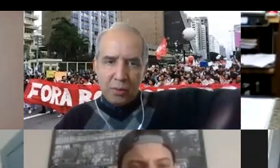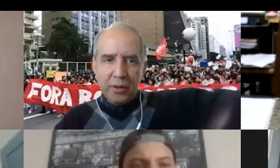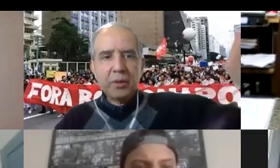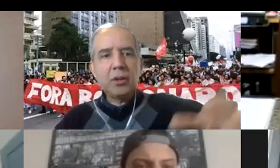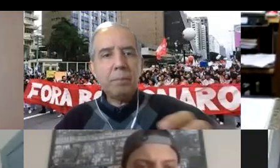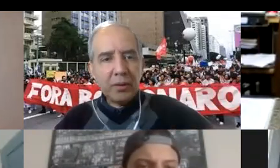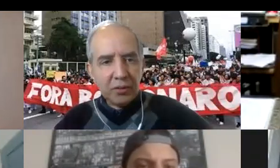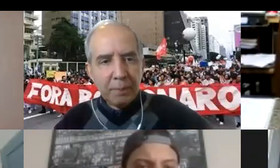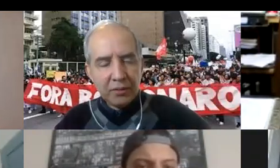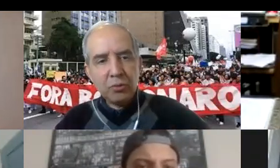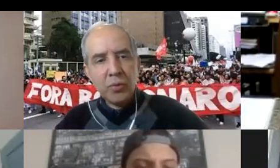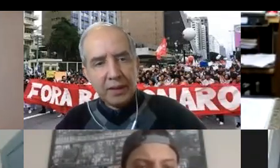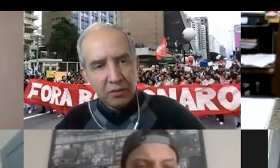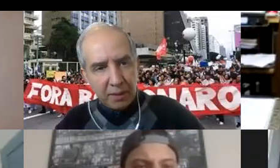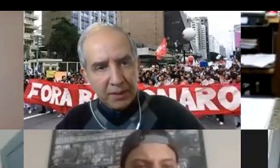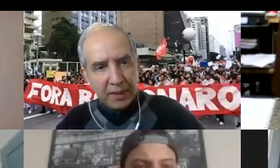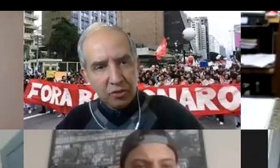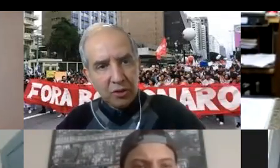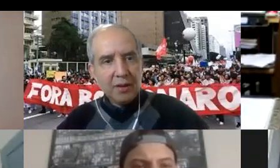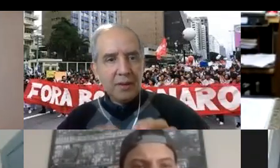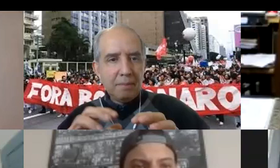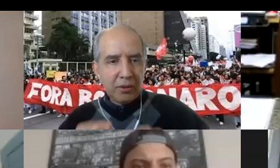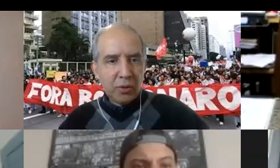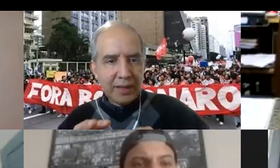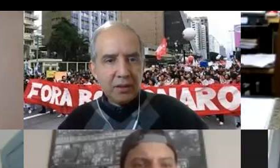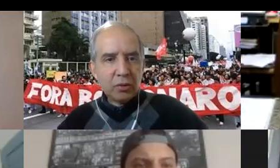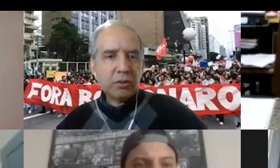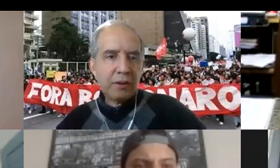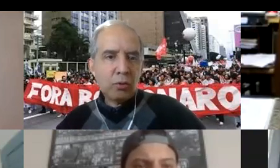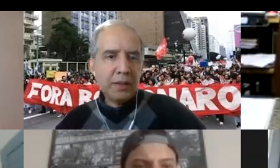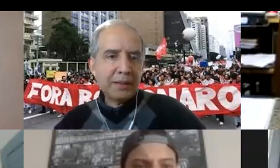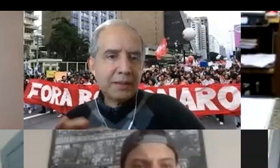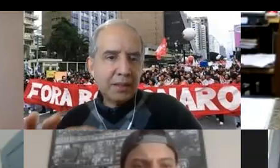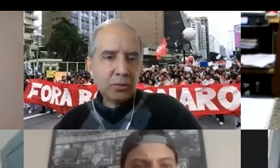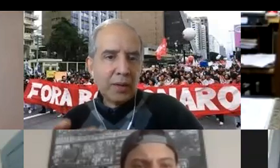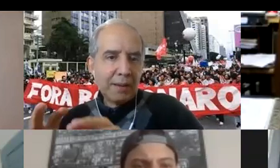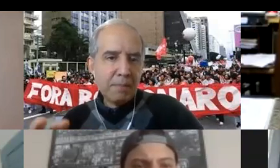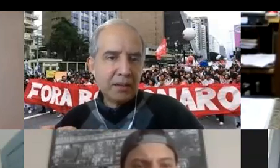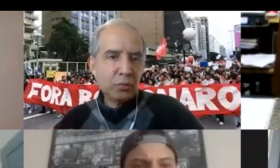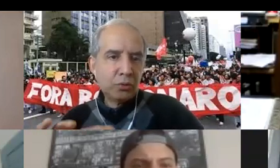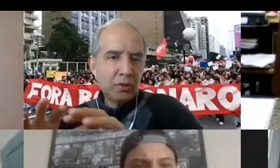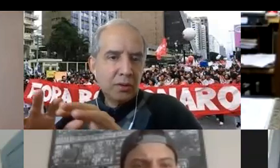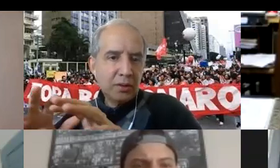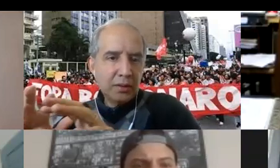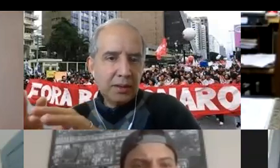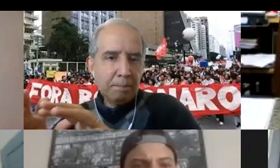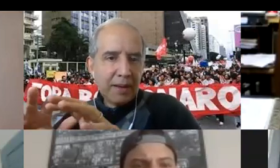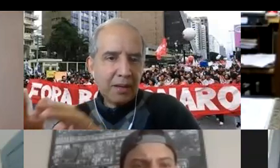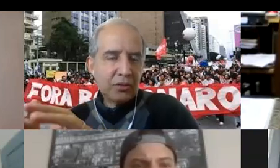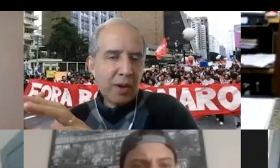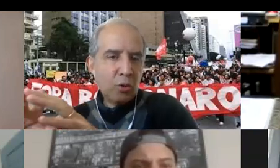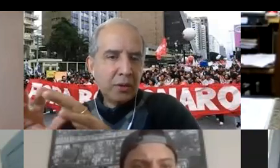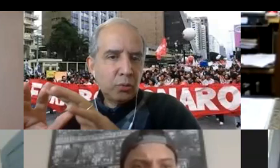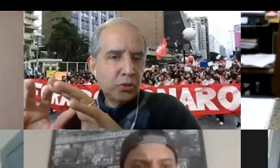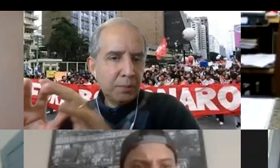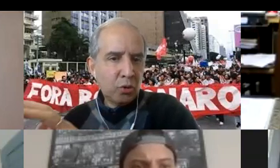religioso, não. Eu creio que pode ser partindo de uma crítica imanente, mas eu acredito que você vai combinar tanto elementos que